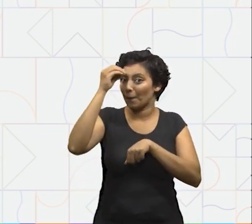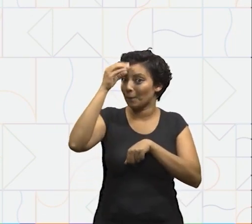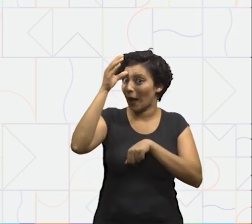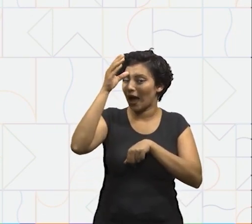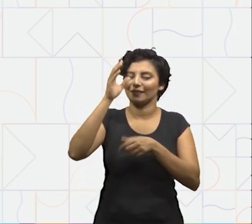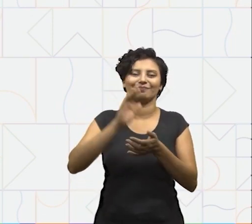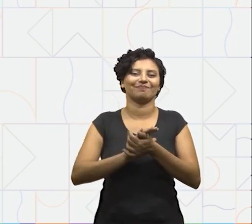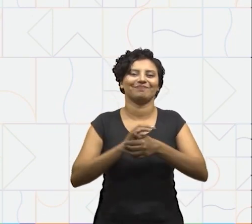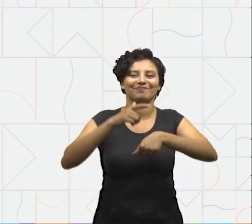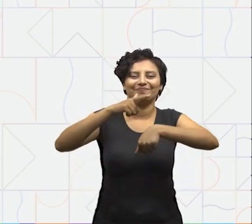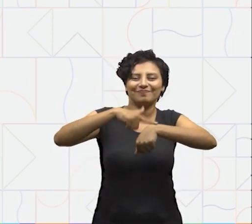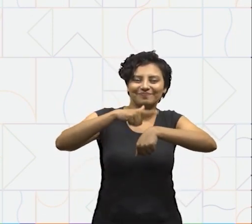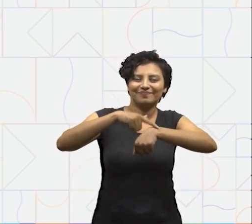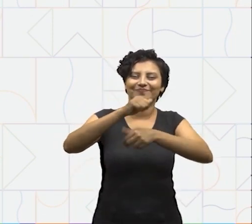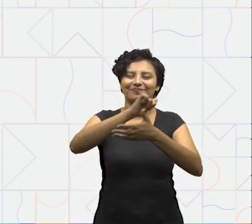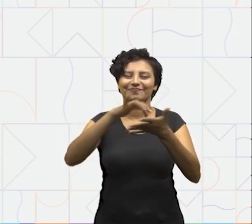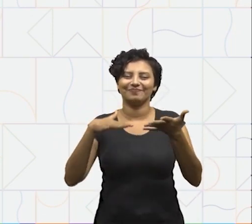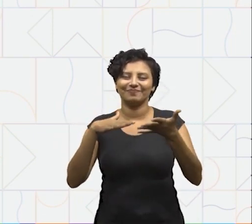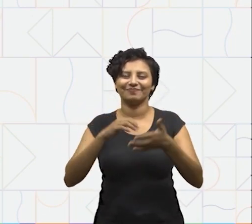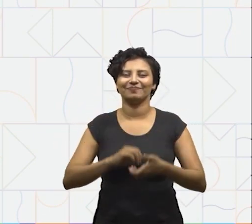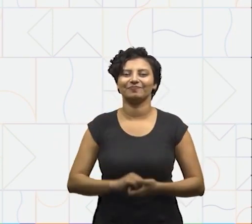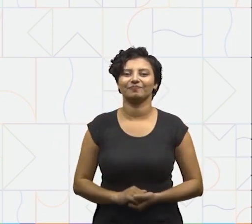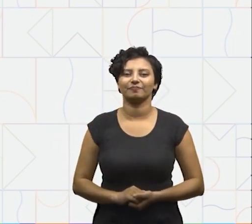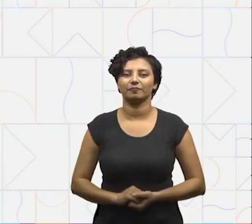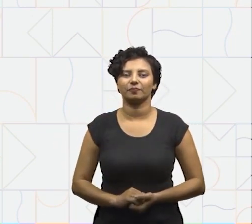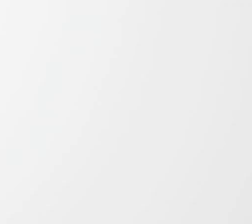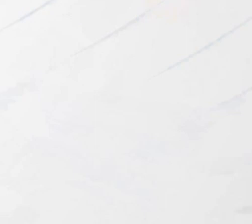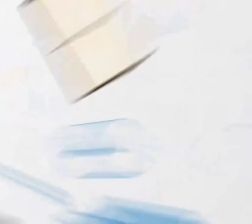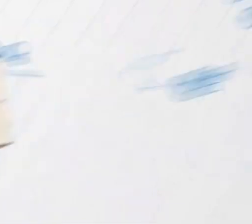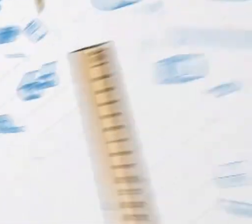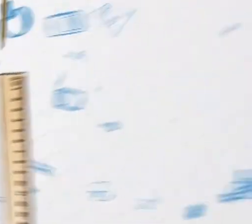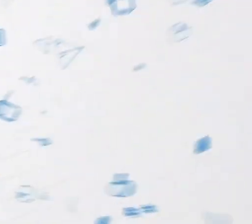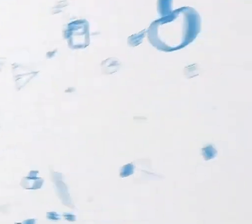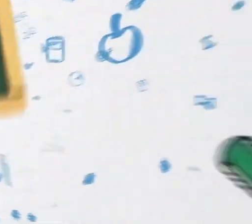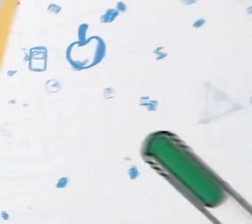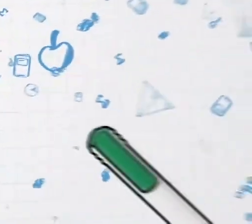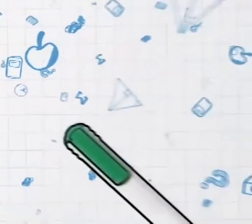conhecimentos adquiridos. Acompanhe comigo a hora da atividade.